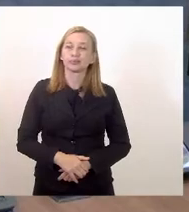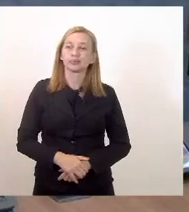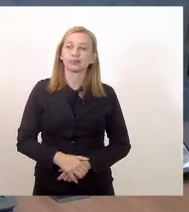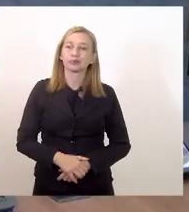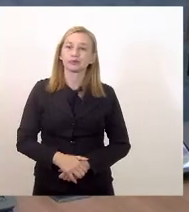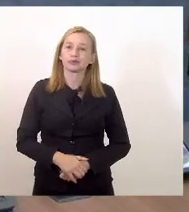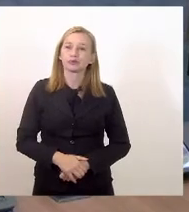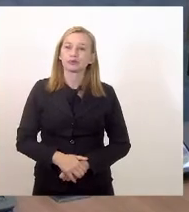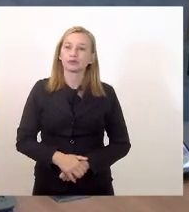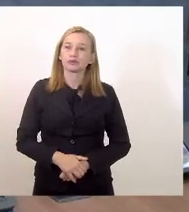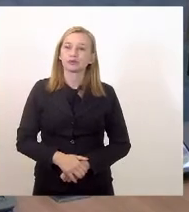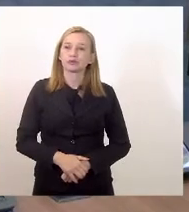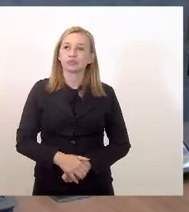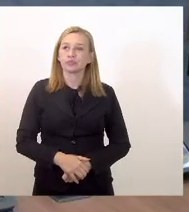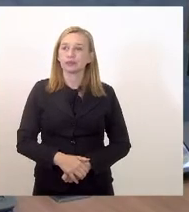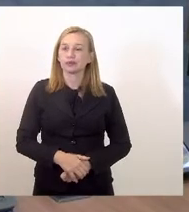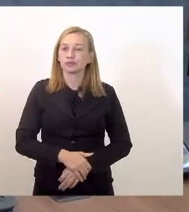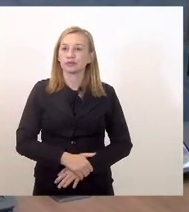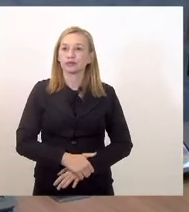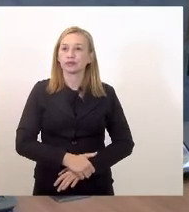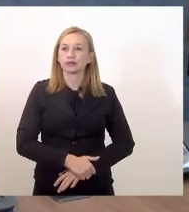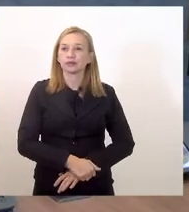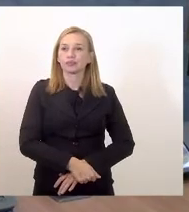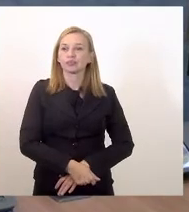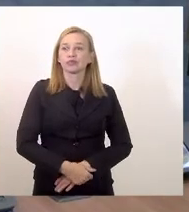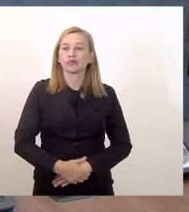Deputada Tia Ju.